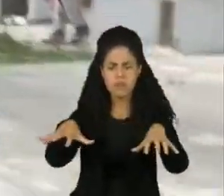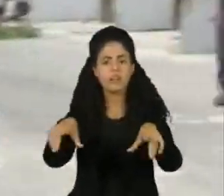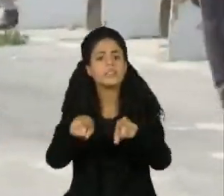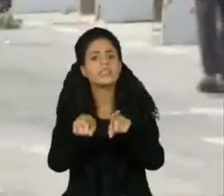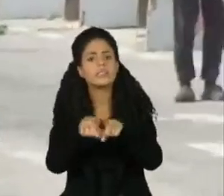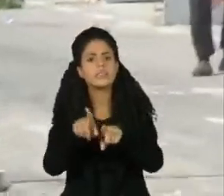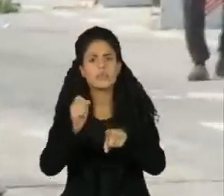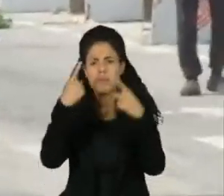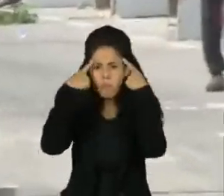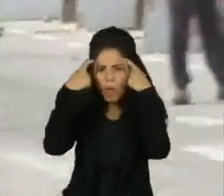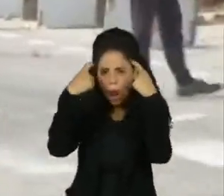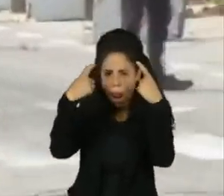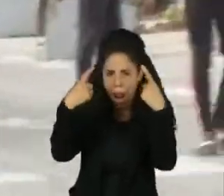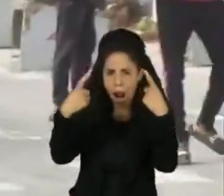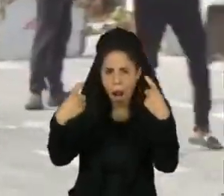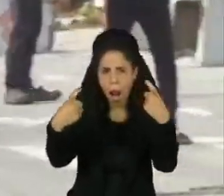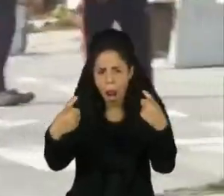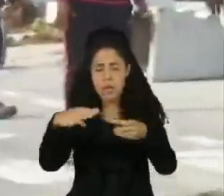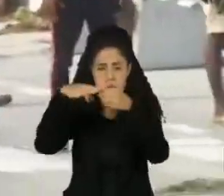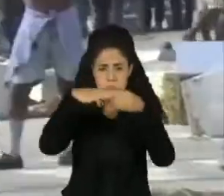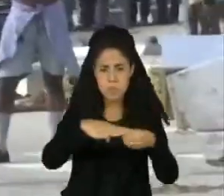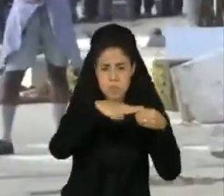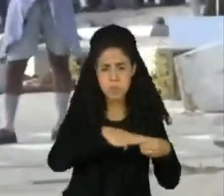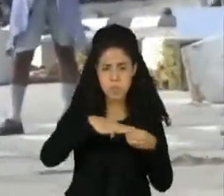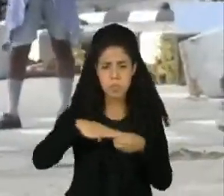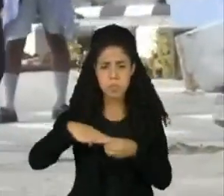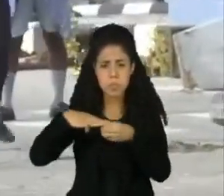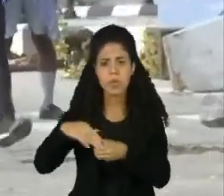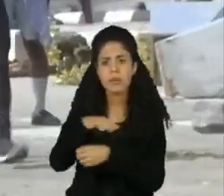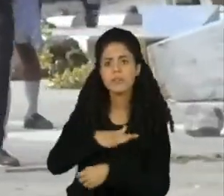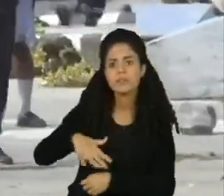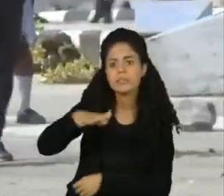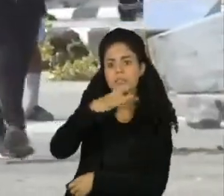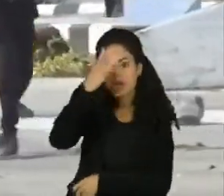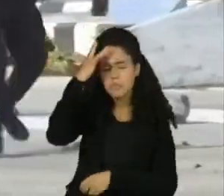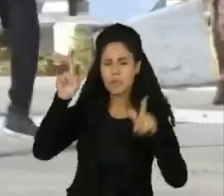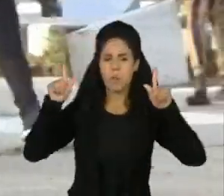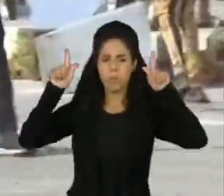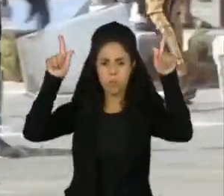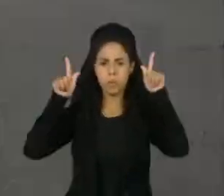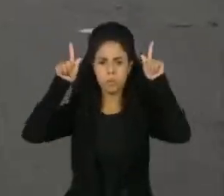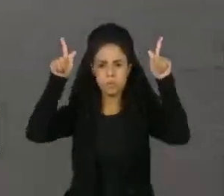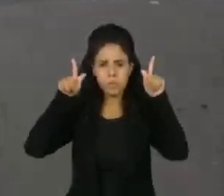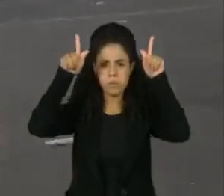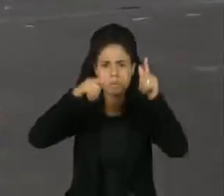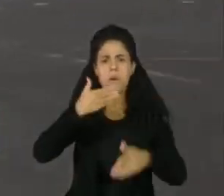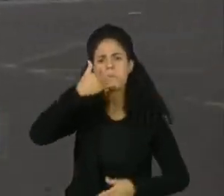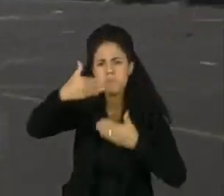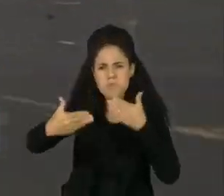também a brutalidade da repressão policial contra cidadãos que participam de manifestações por melhorias.